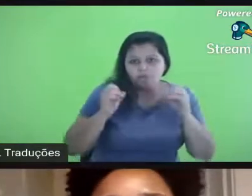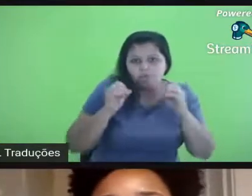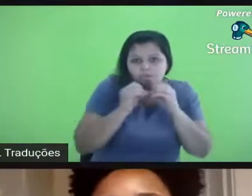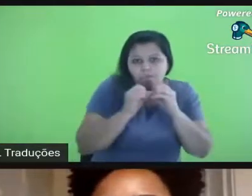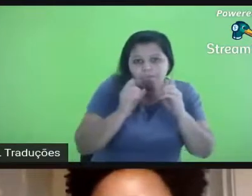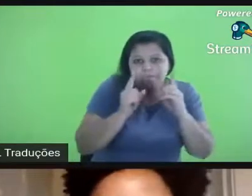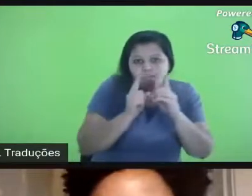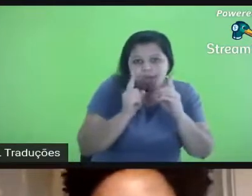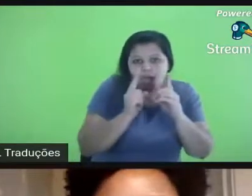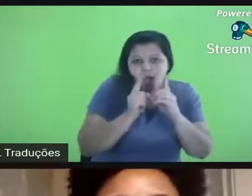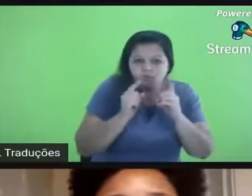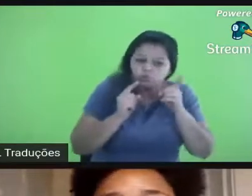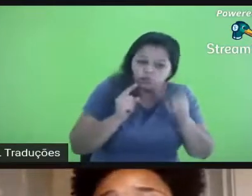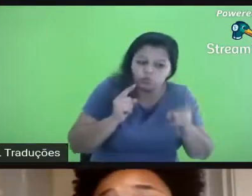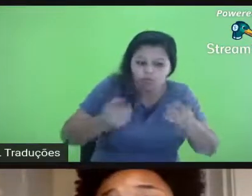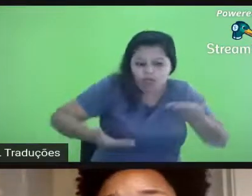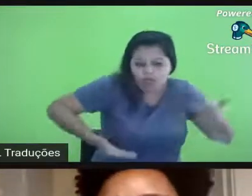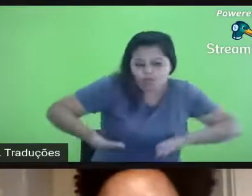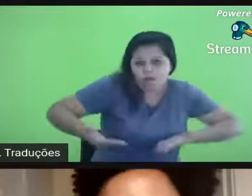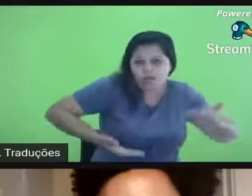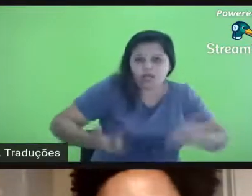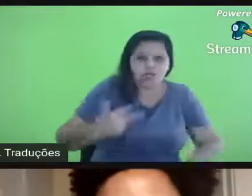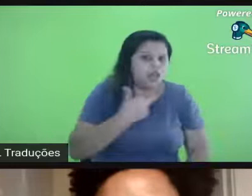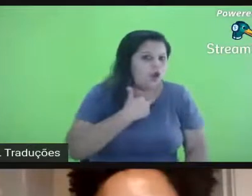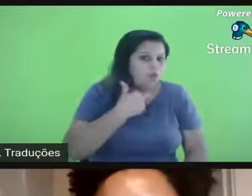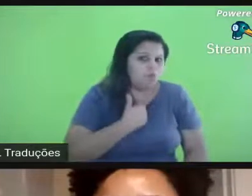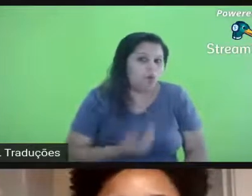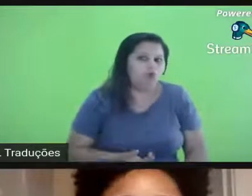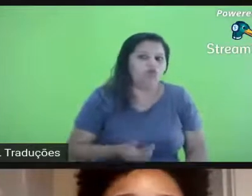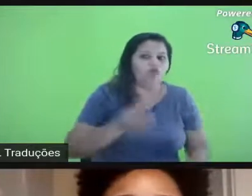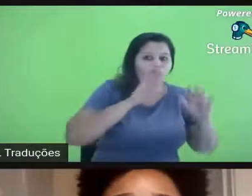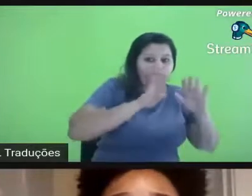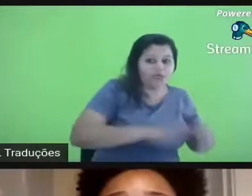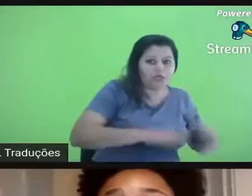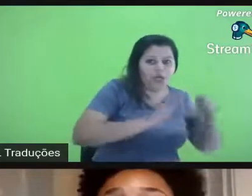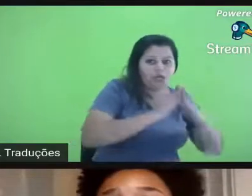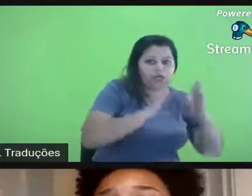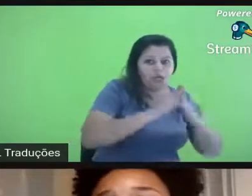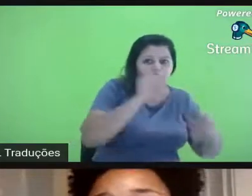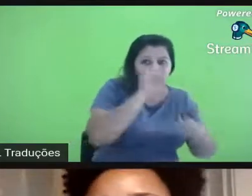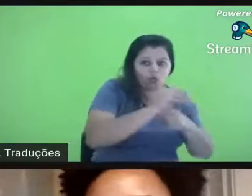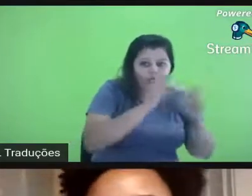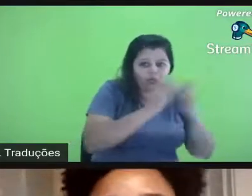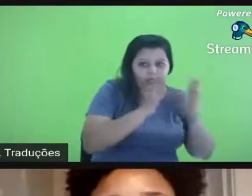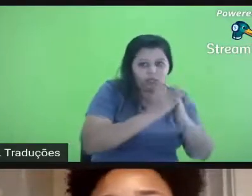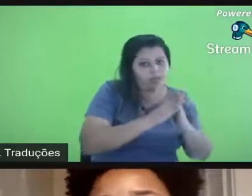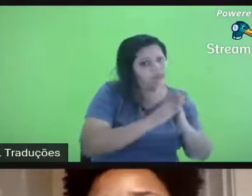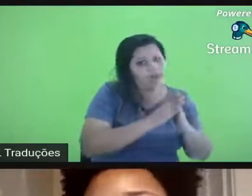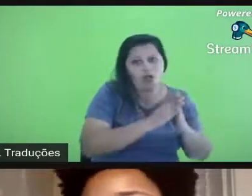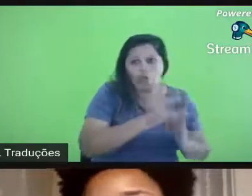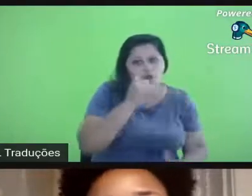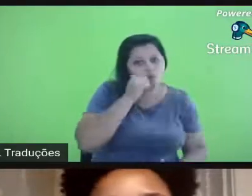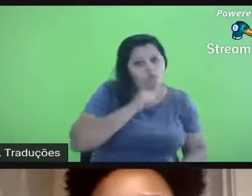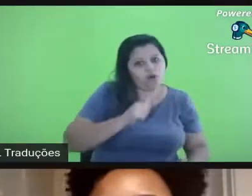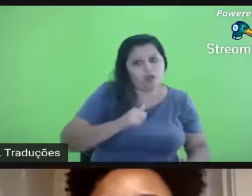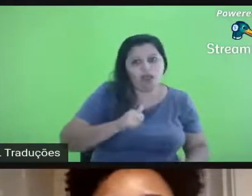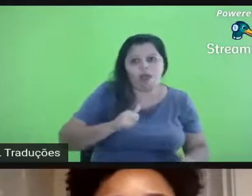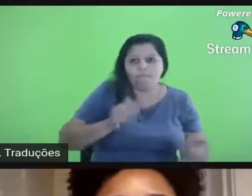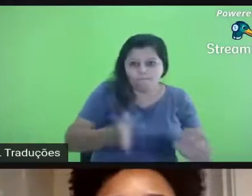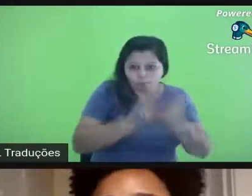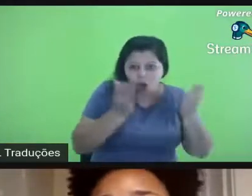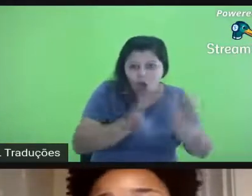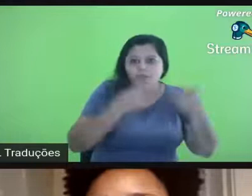pôde ficar em casa, cuidando da sua casa, né? Ela teve que sair e continuar